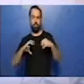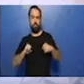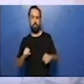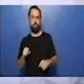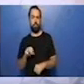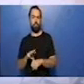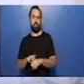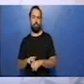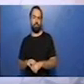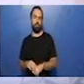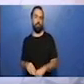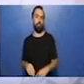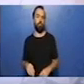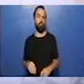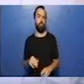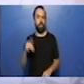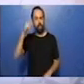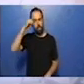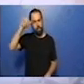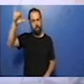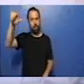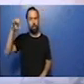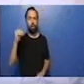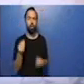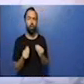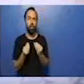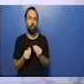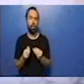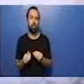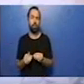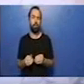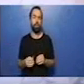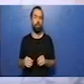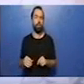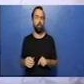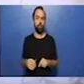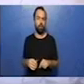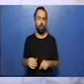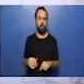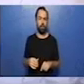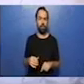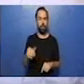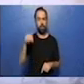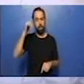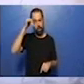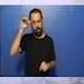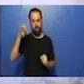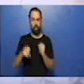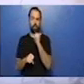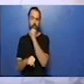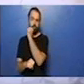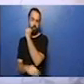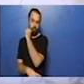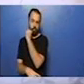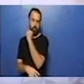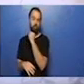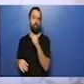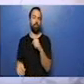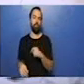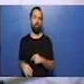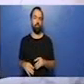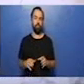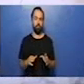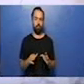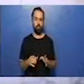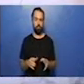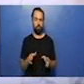da educação sanitária, individualmente a pessoa tem que evitar fazer as fezes em locais inadequados. O governo